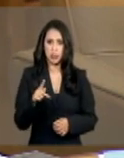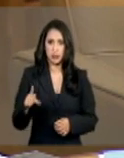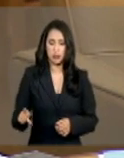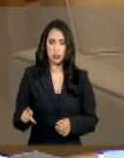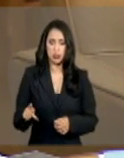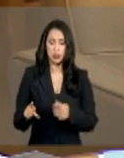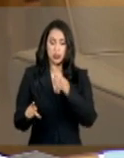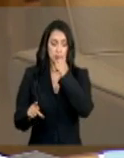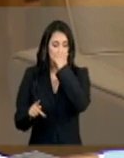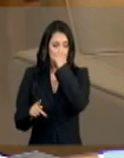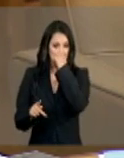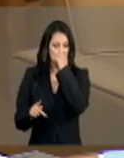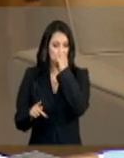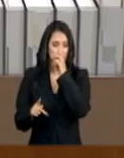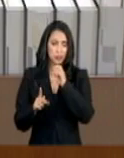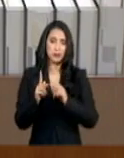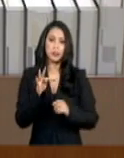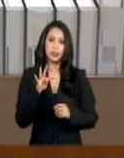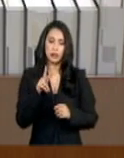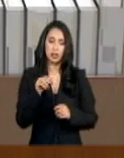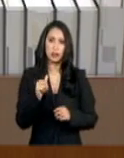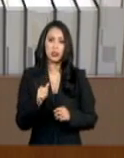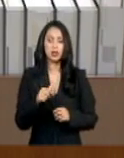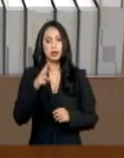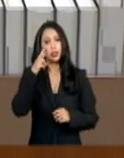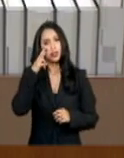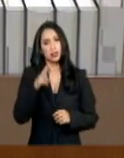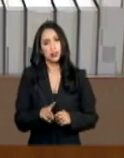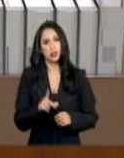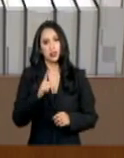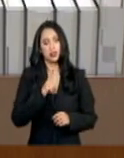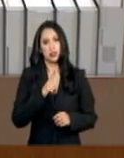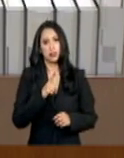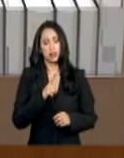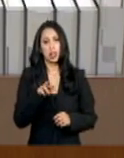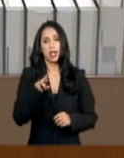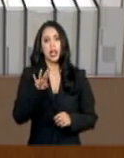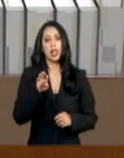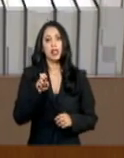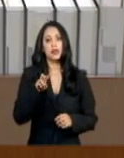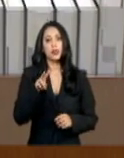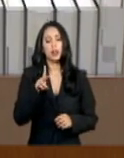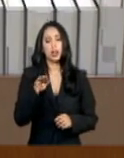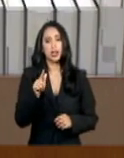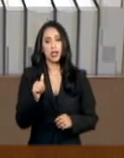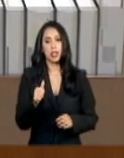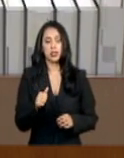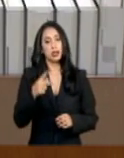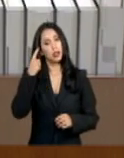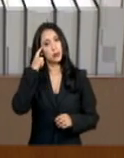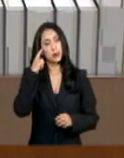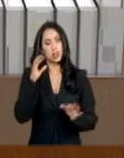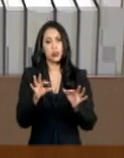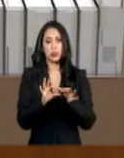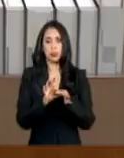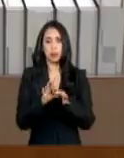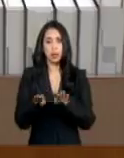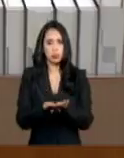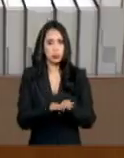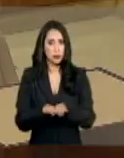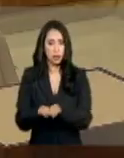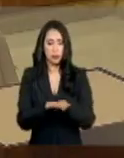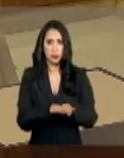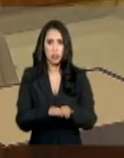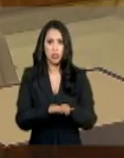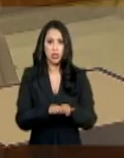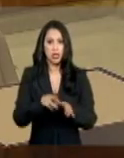que a tutela provisória restou revogada e aí eu penso que há unanimidade presidente é